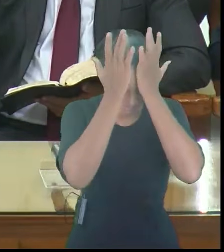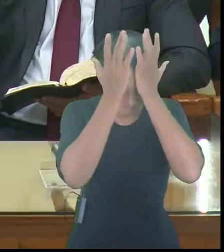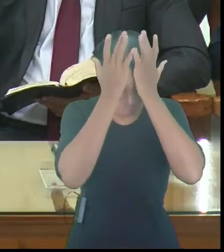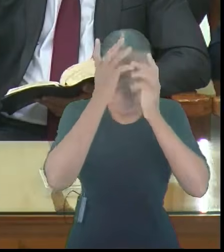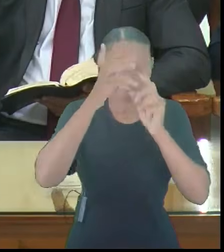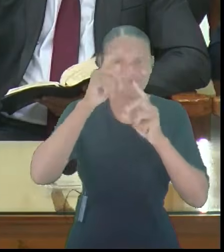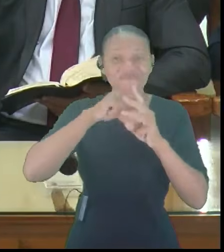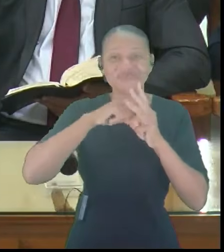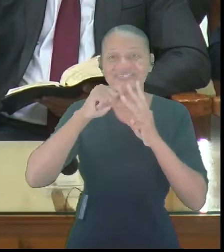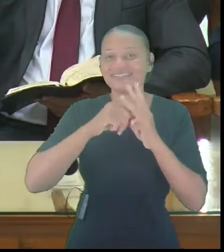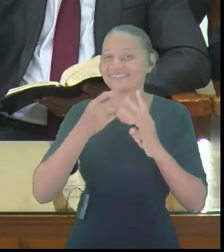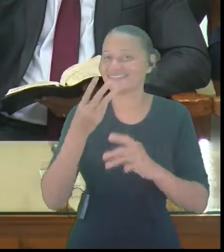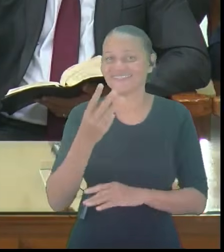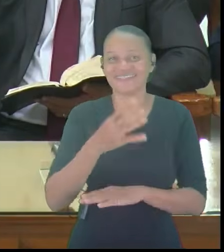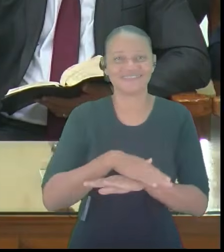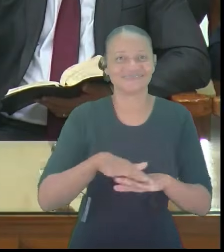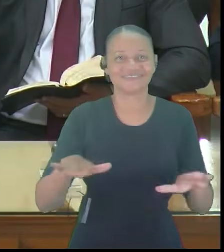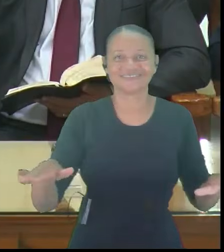3 meses. Glória a Deus.